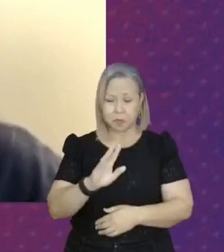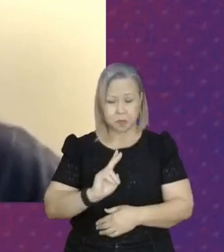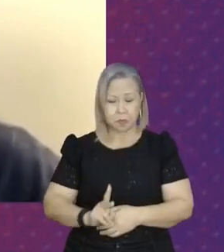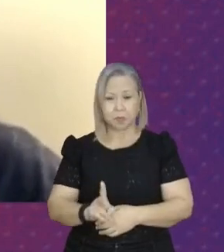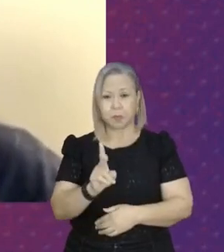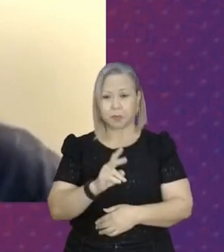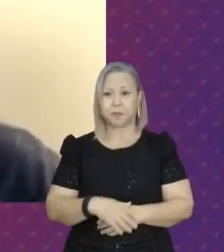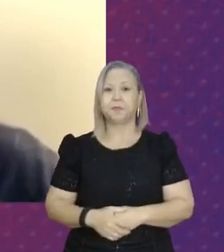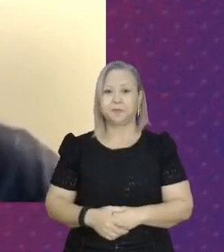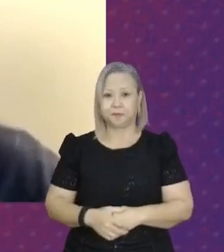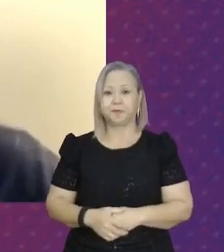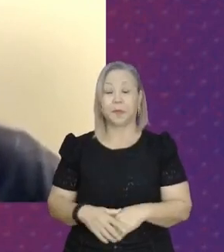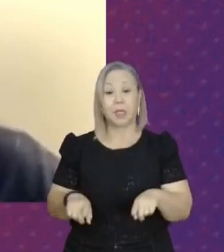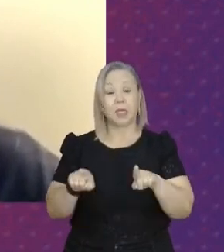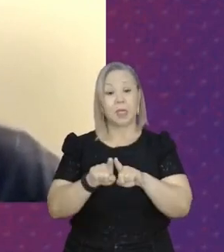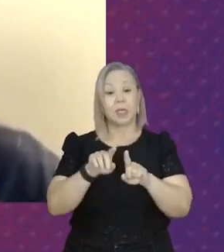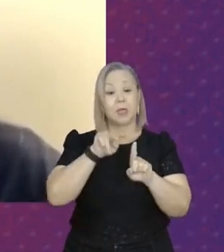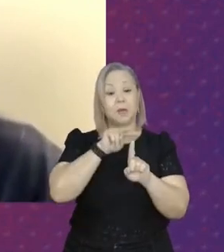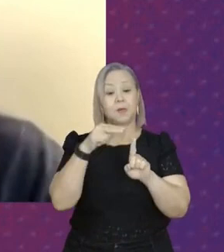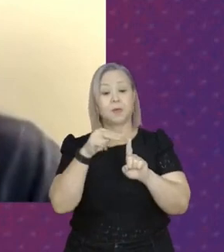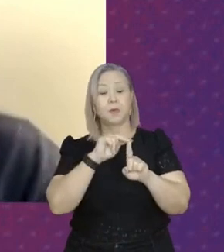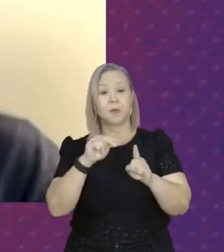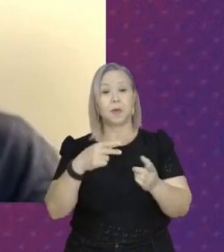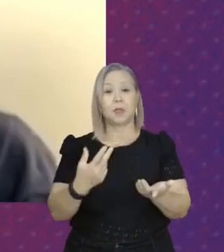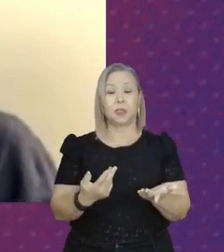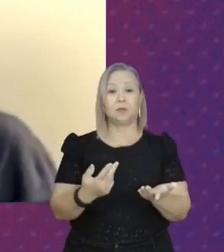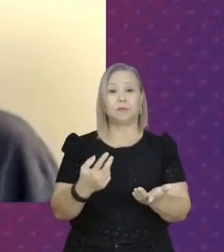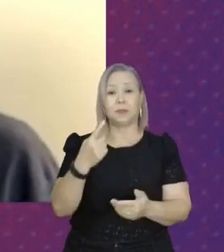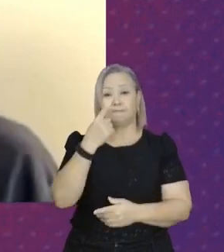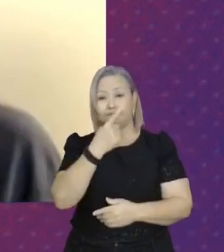Então, e também essa perspectiva da jornada